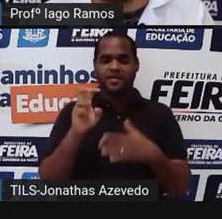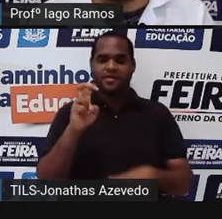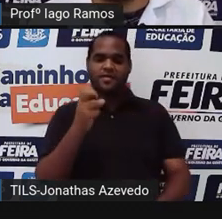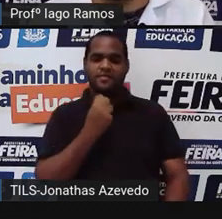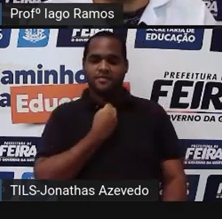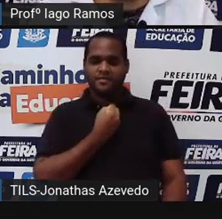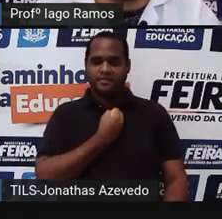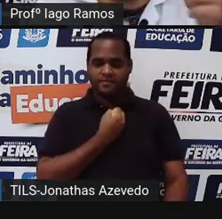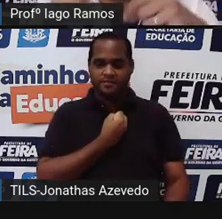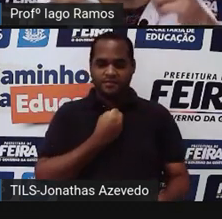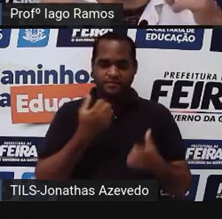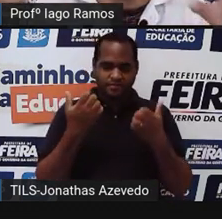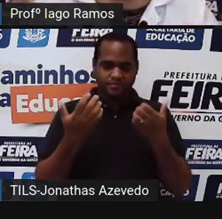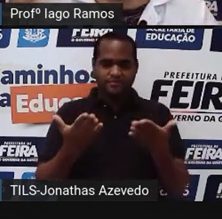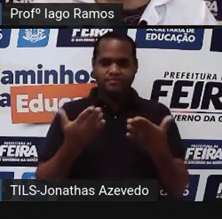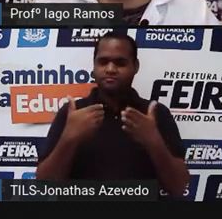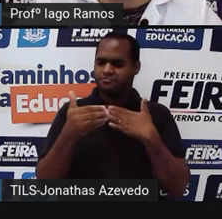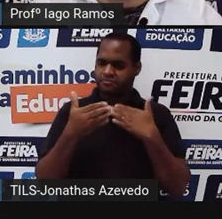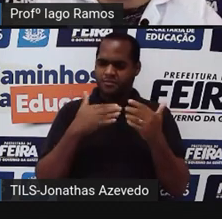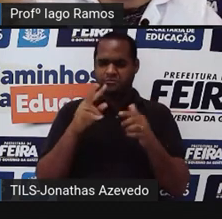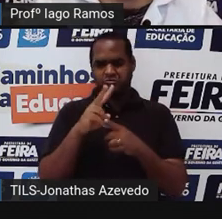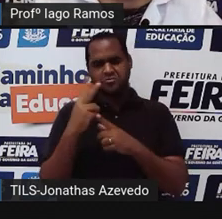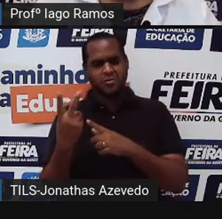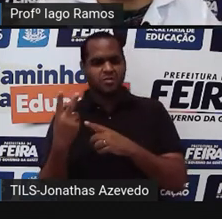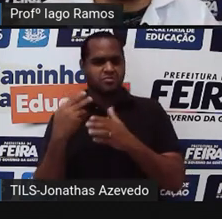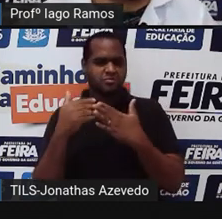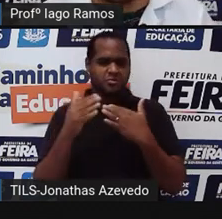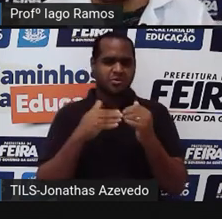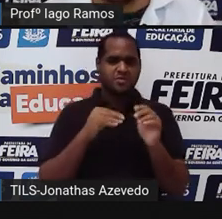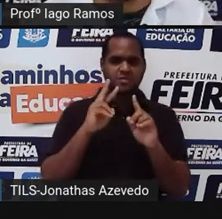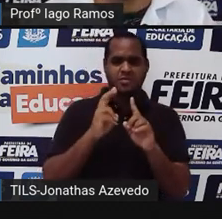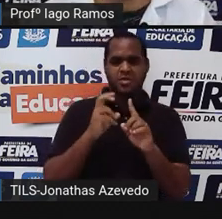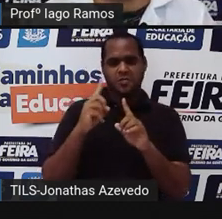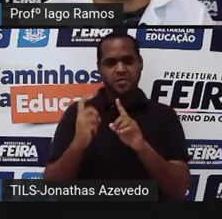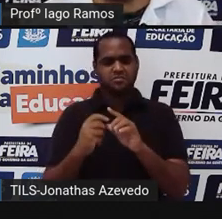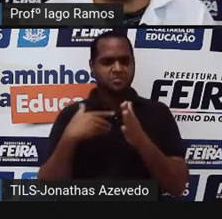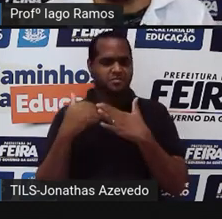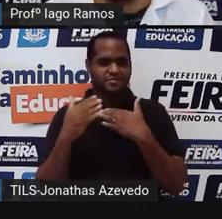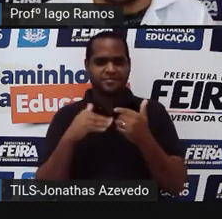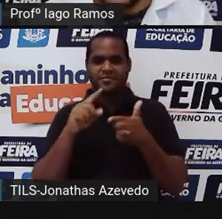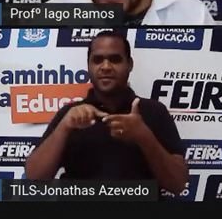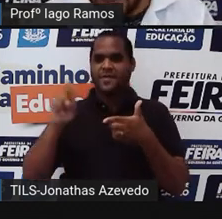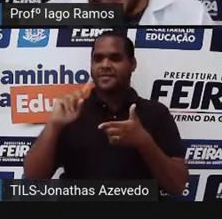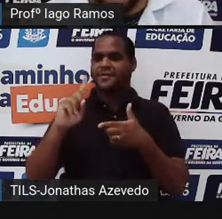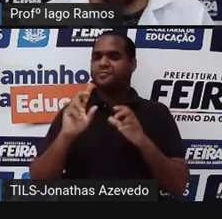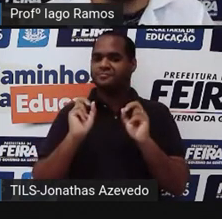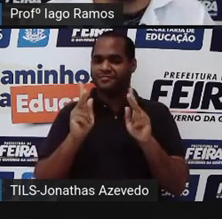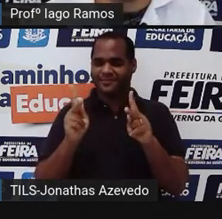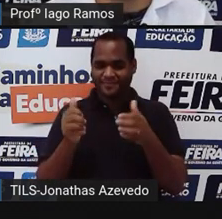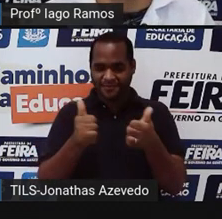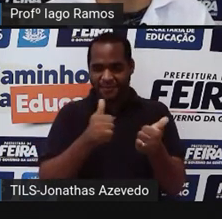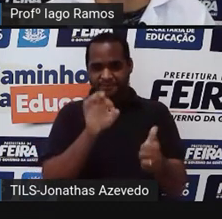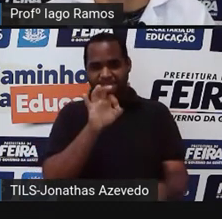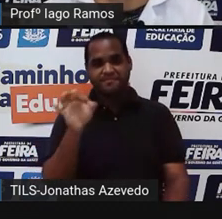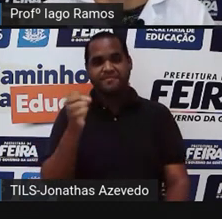bom? Tanto faz se você inverter ali quem é o x' ou x duas linhas, não tem problema, tá bom? Beleza?